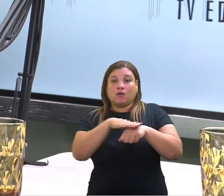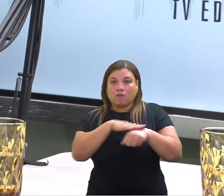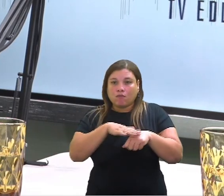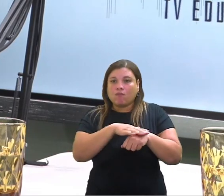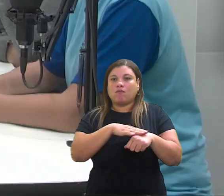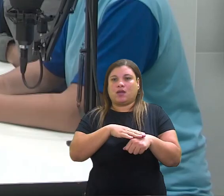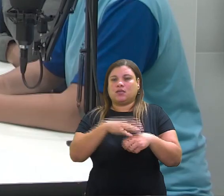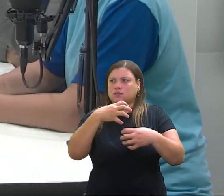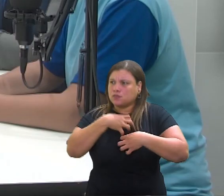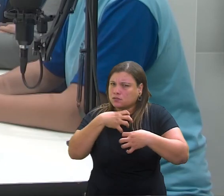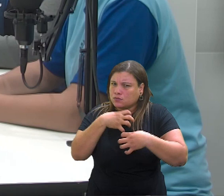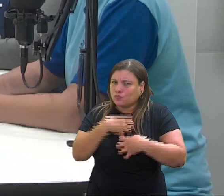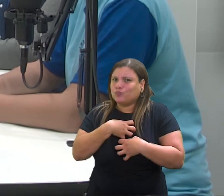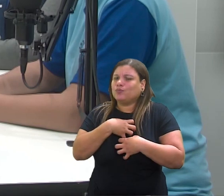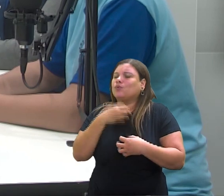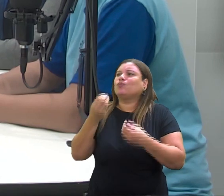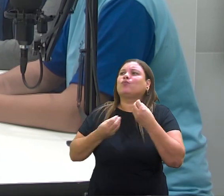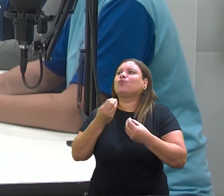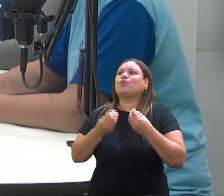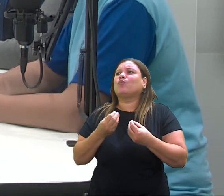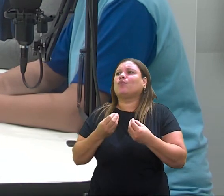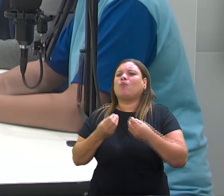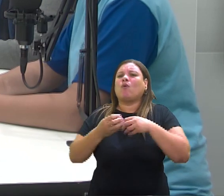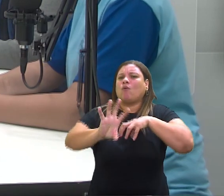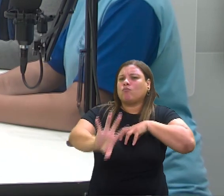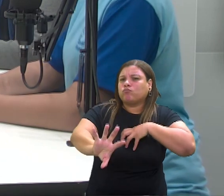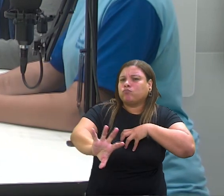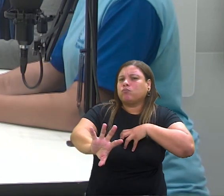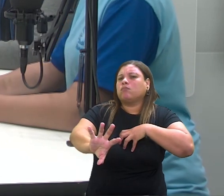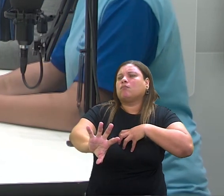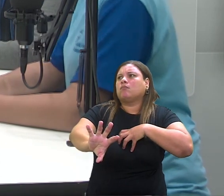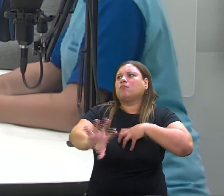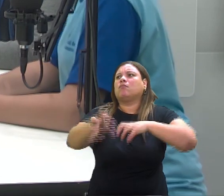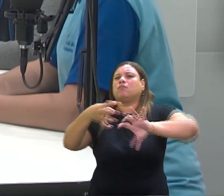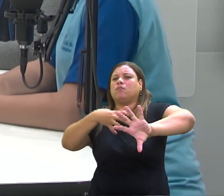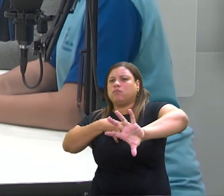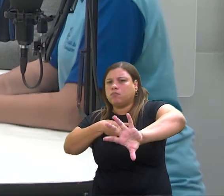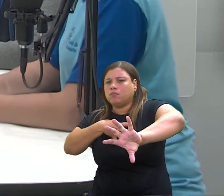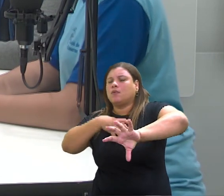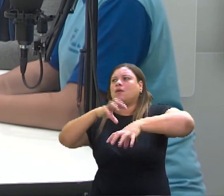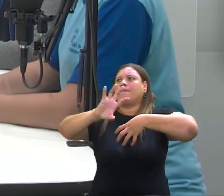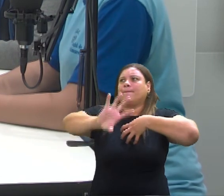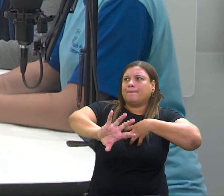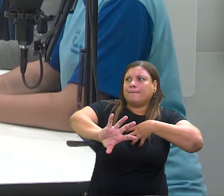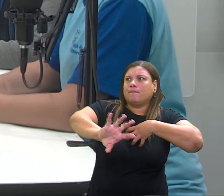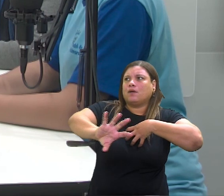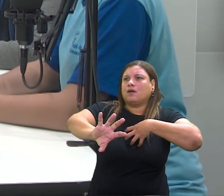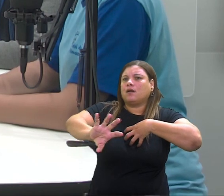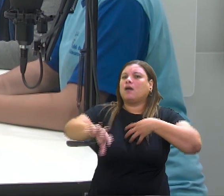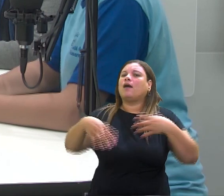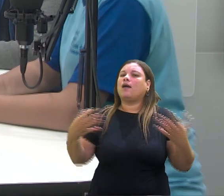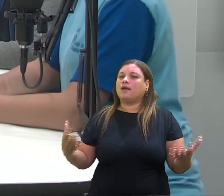é só punição que resolve, né? Não é só punição. É emocionante, né? Você vê como que o diálogo, ele